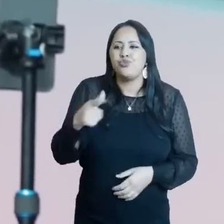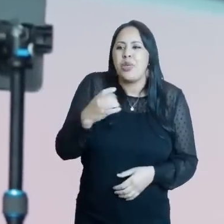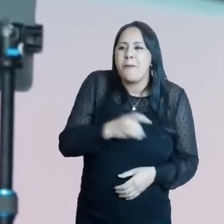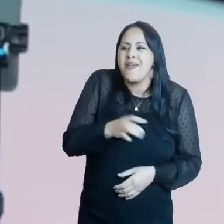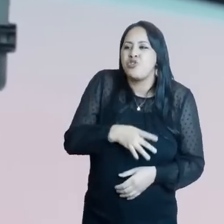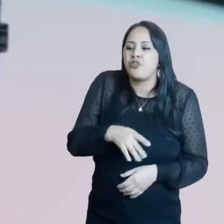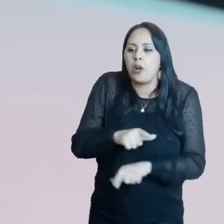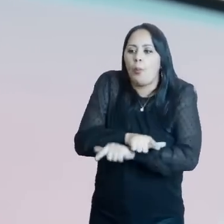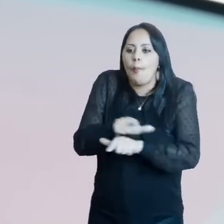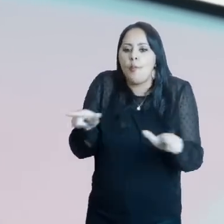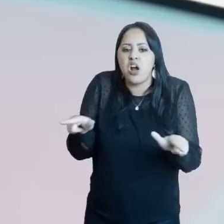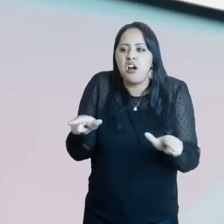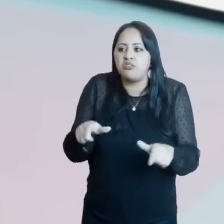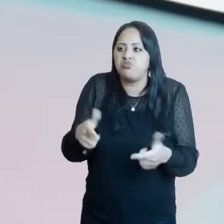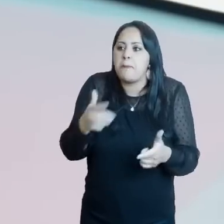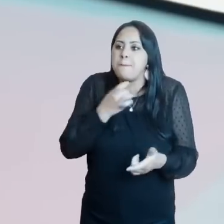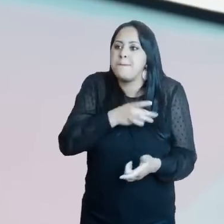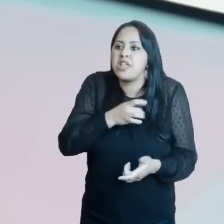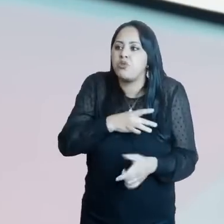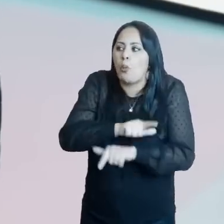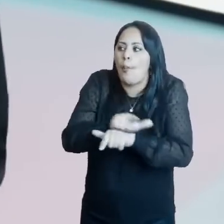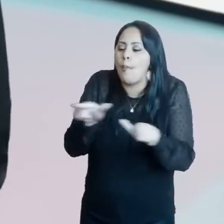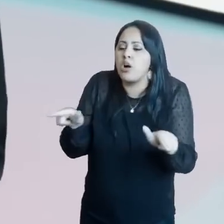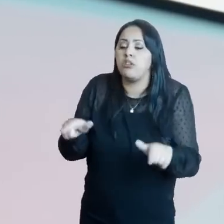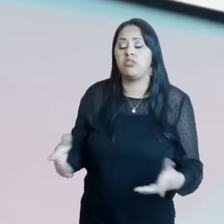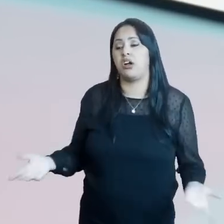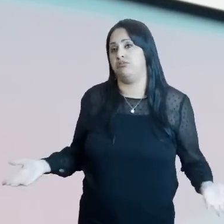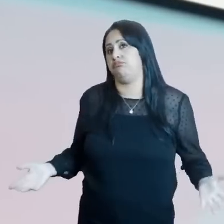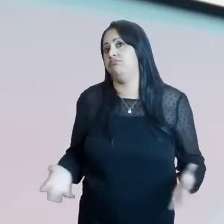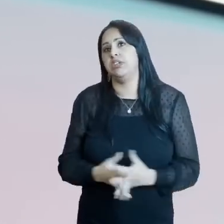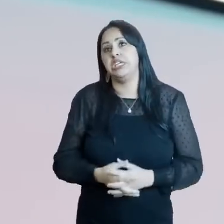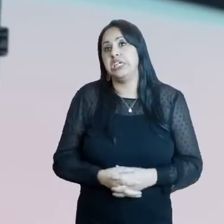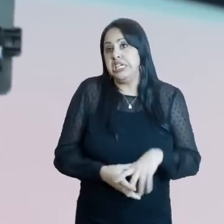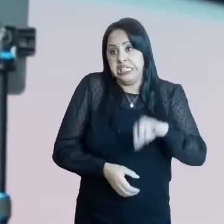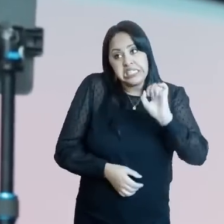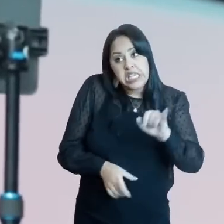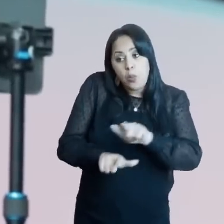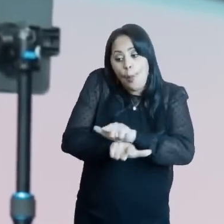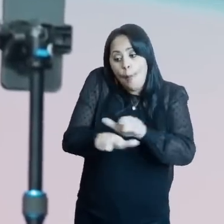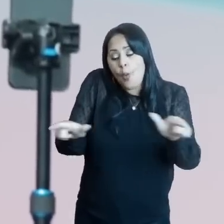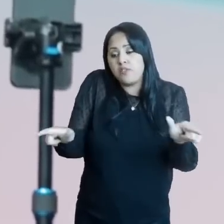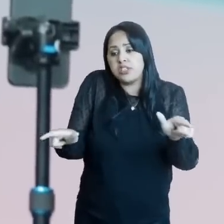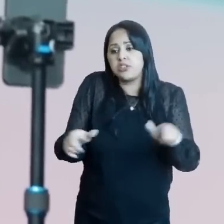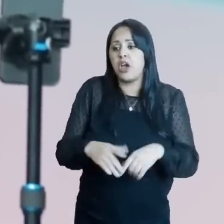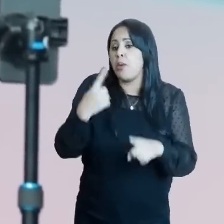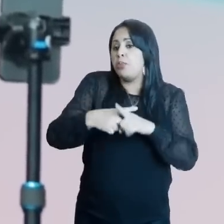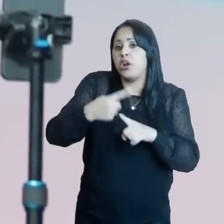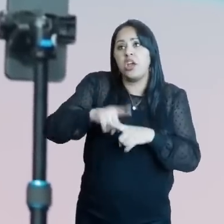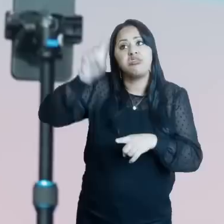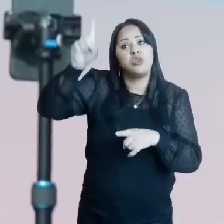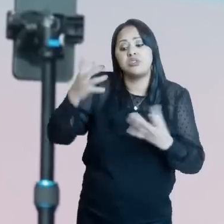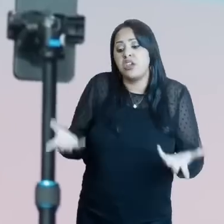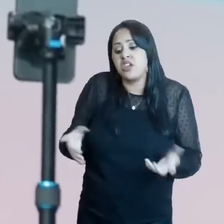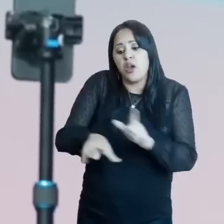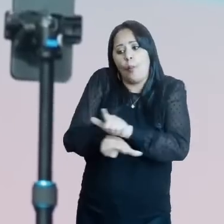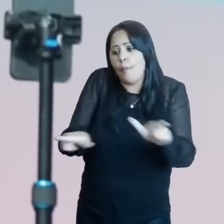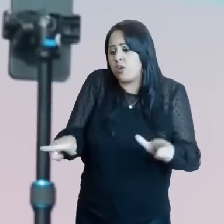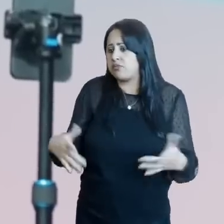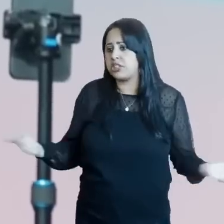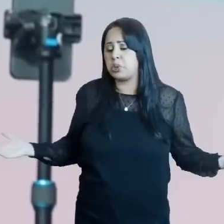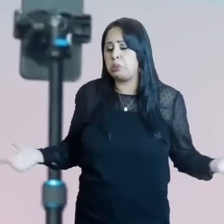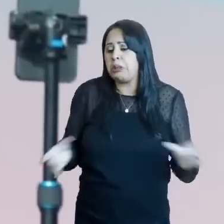vazio? Me perguntaram isso, você não tem medo de ficar vazio? Eu falei assim, cara, se ficar vazio, é porque Deus quer que fique vazio, né?